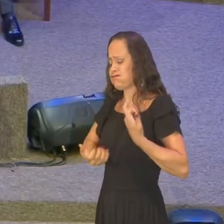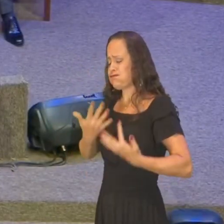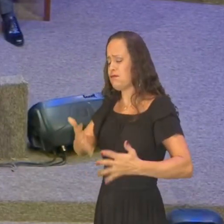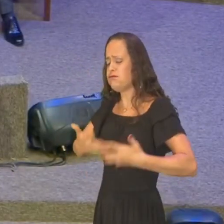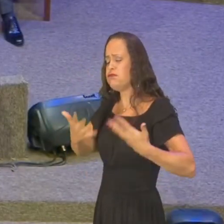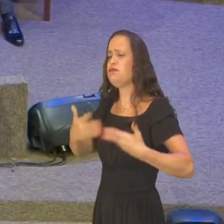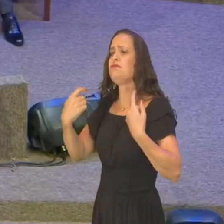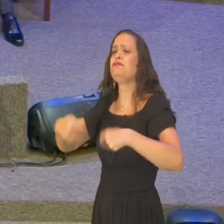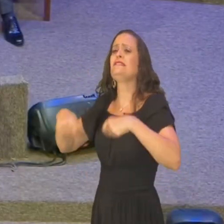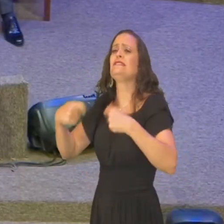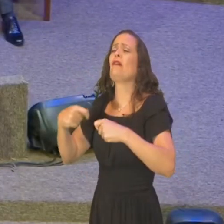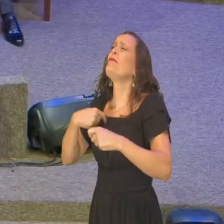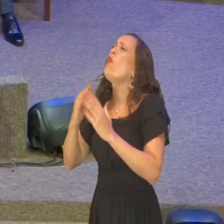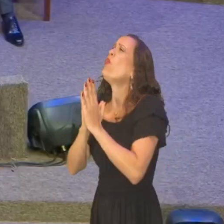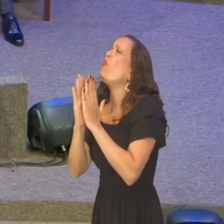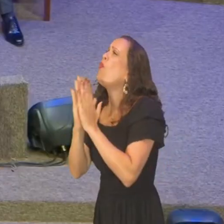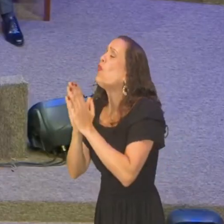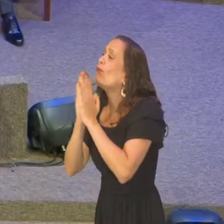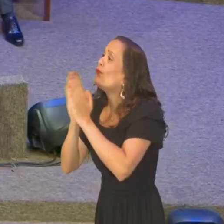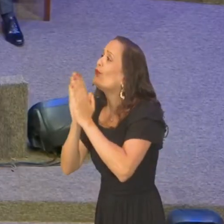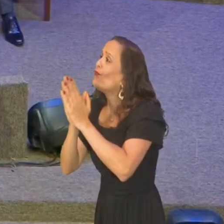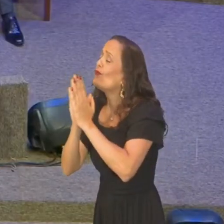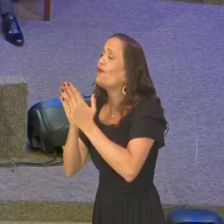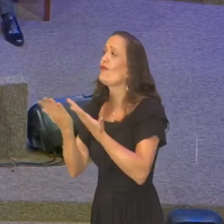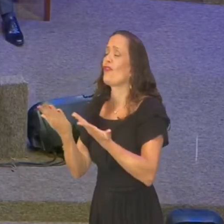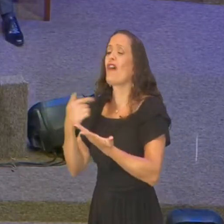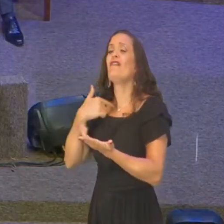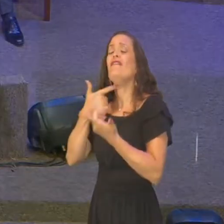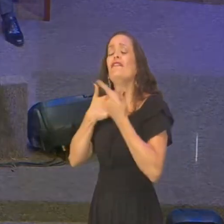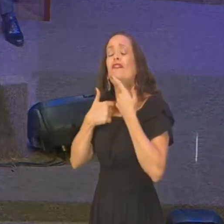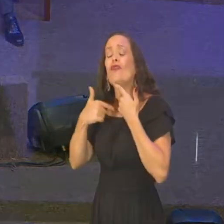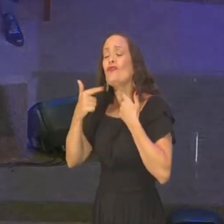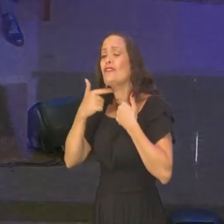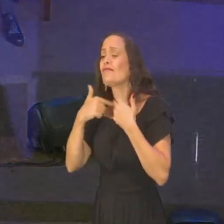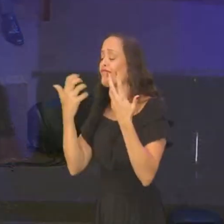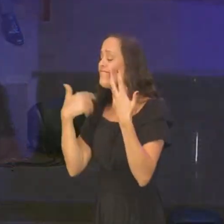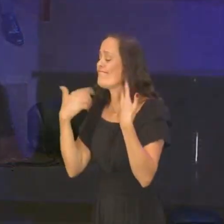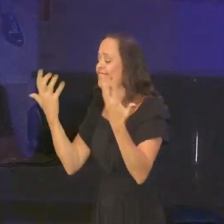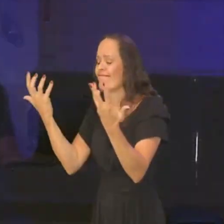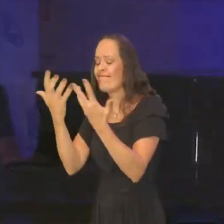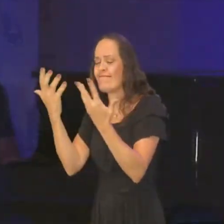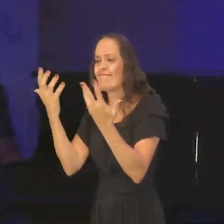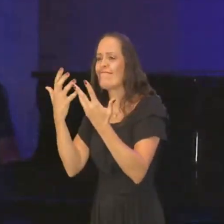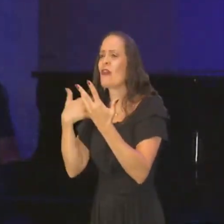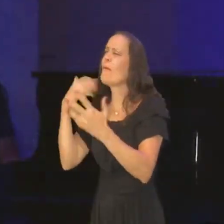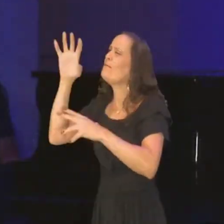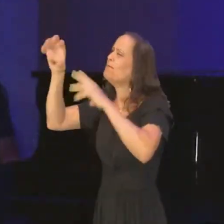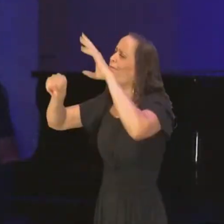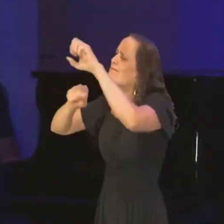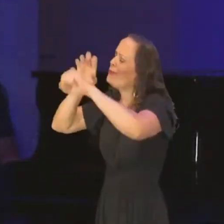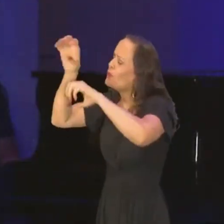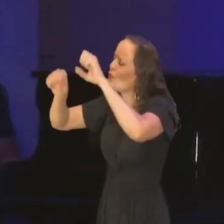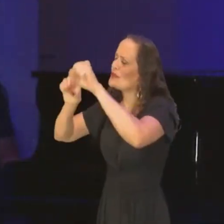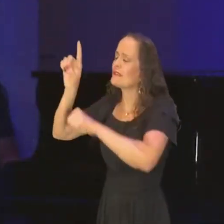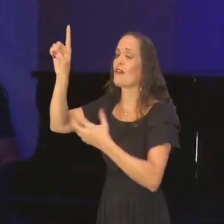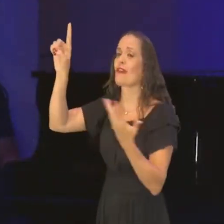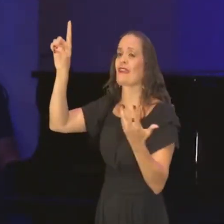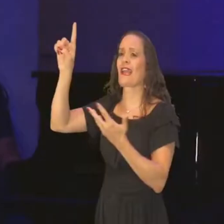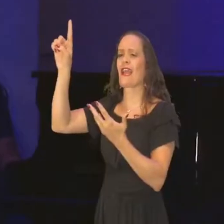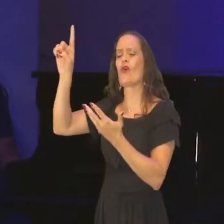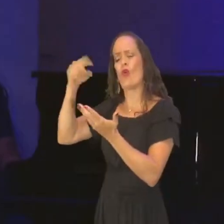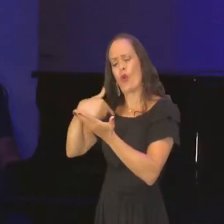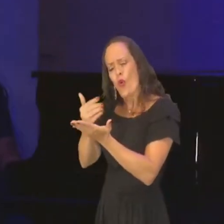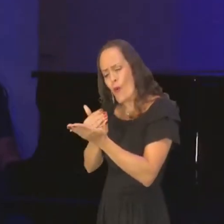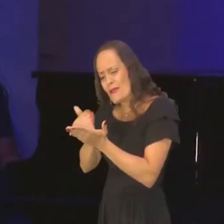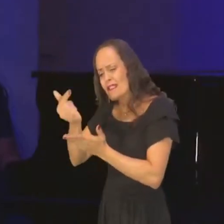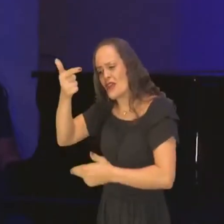Senhor, é a minha oração, Senhor, é o meu desejo, Senhor, é a minha busca. Eu quero recomeçar, eu